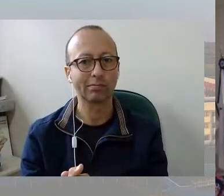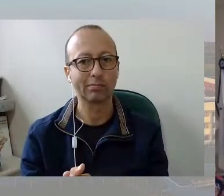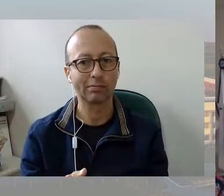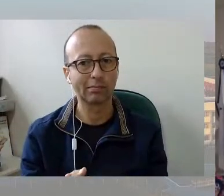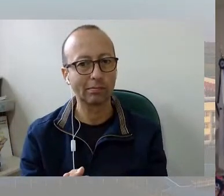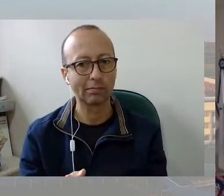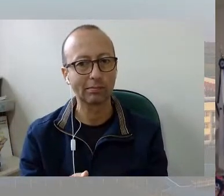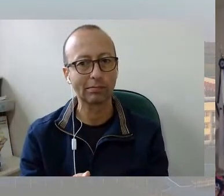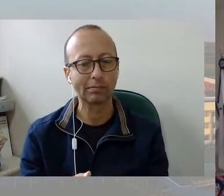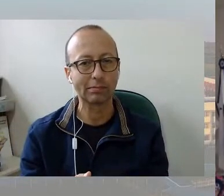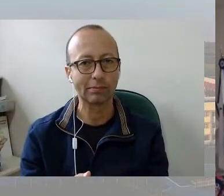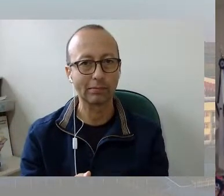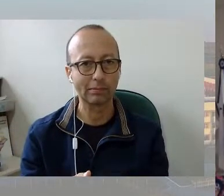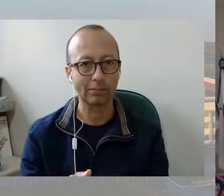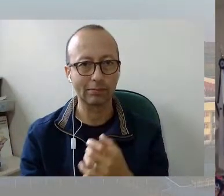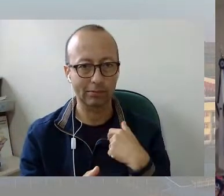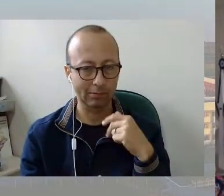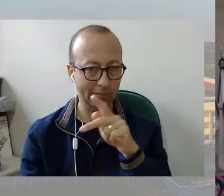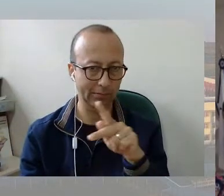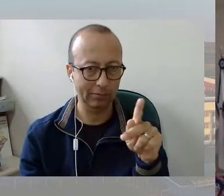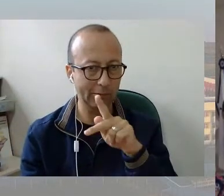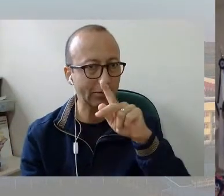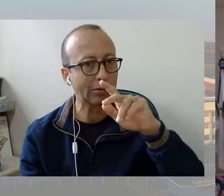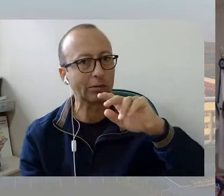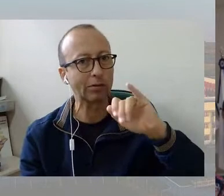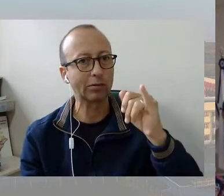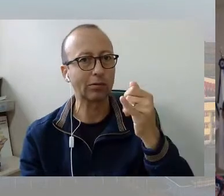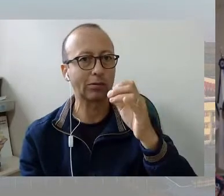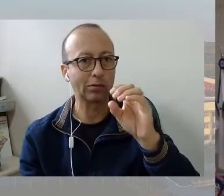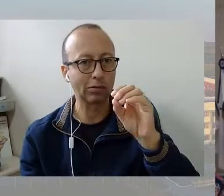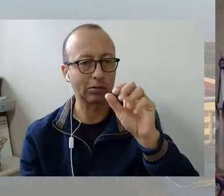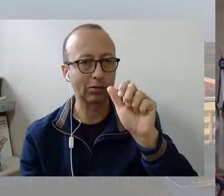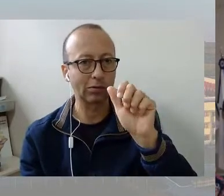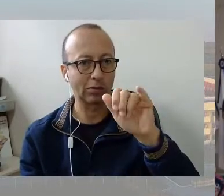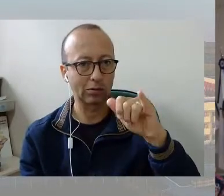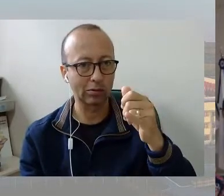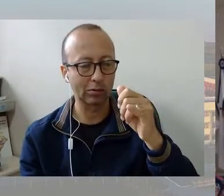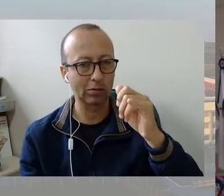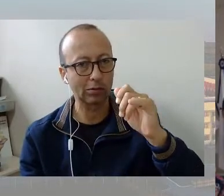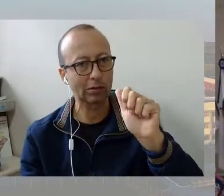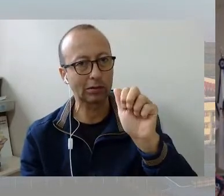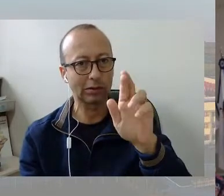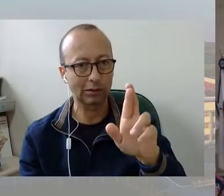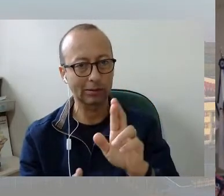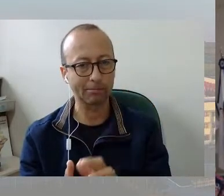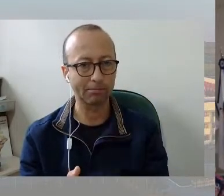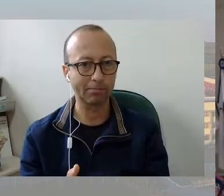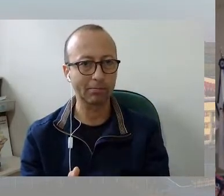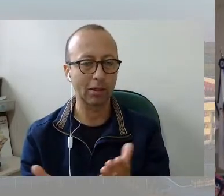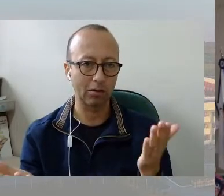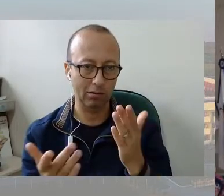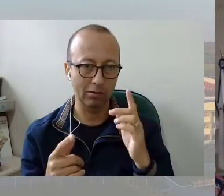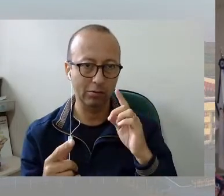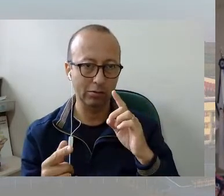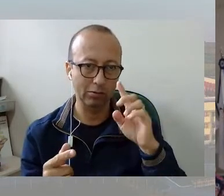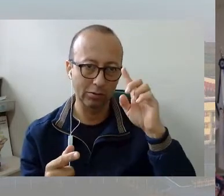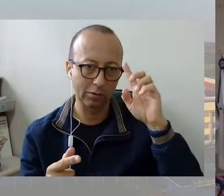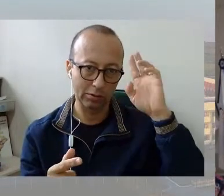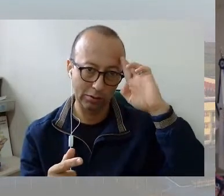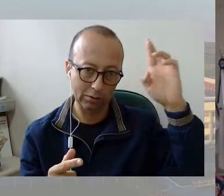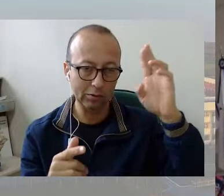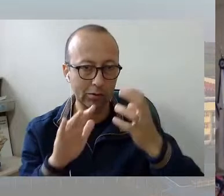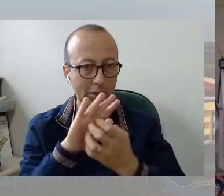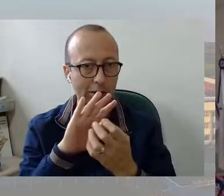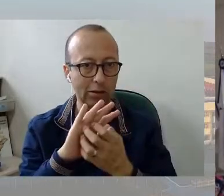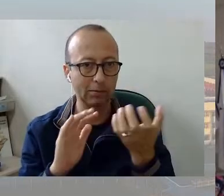Bom, eu sou o professor José Rojas, né, alguns não conheço de forma presencial, estou como diretor do campus Caçapava do Sul,